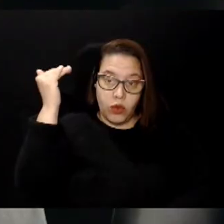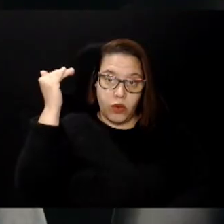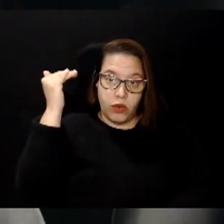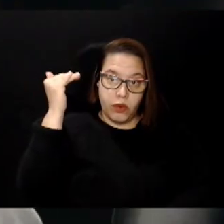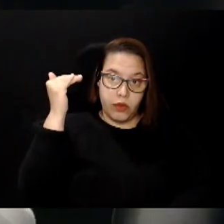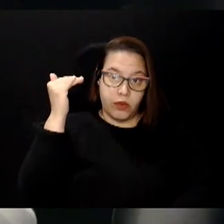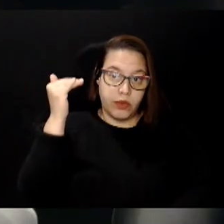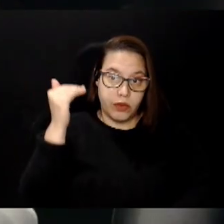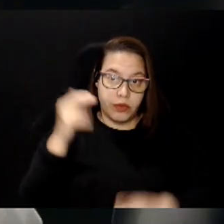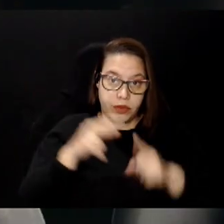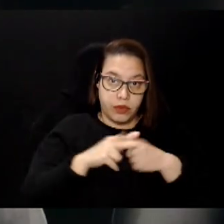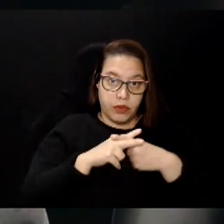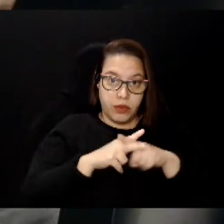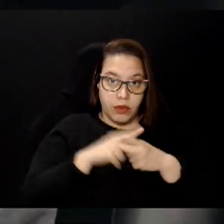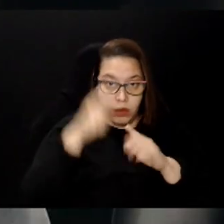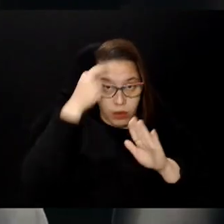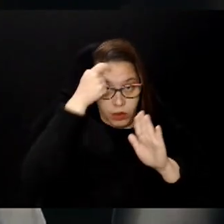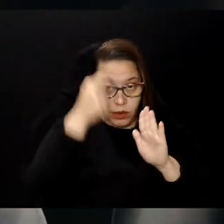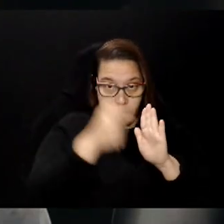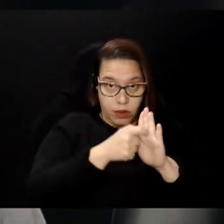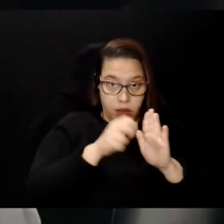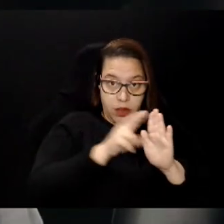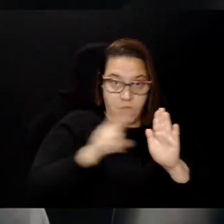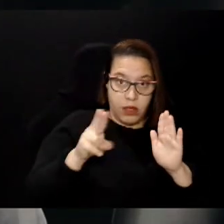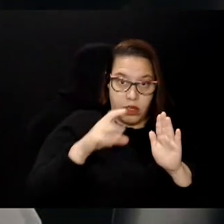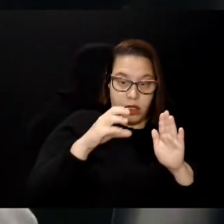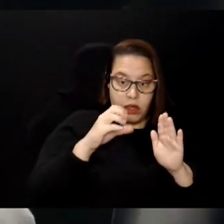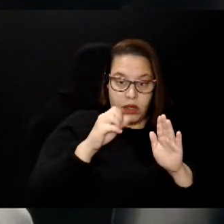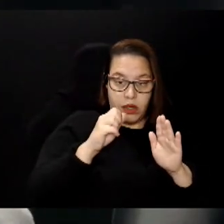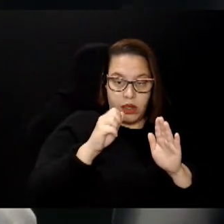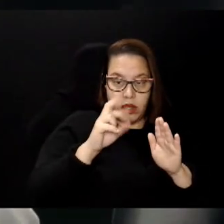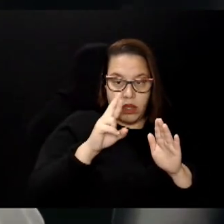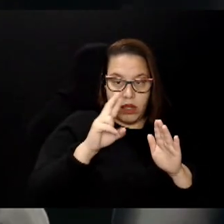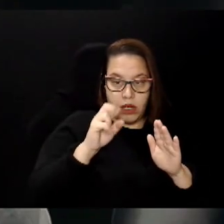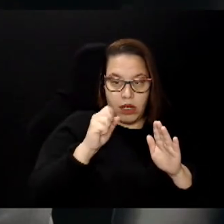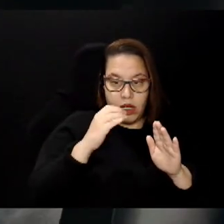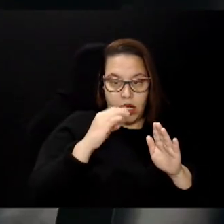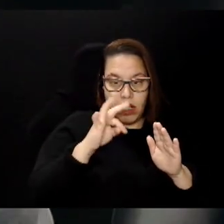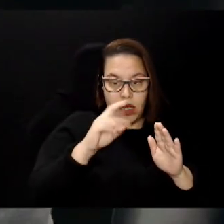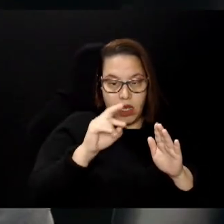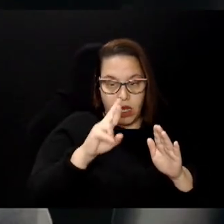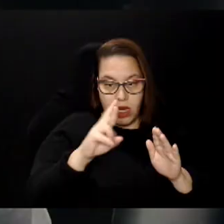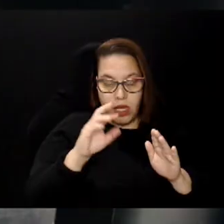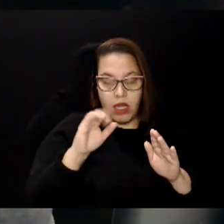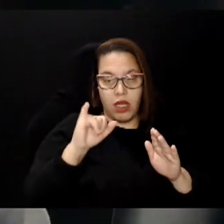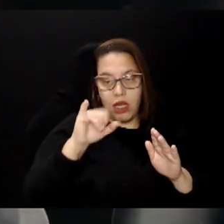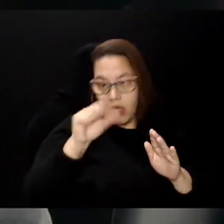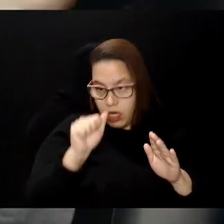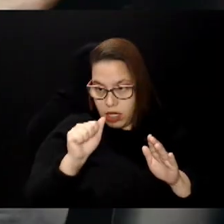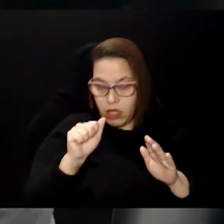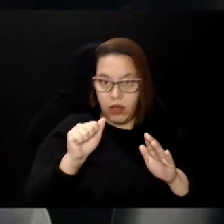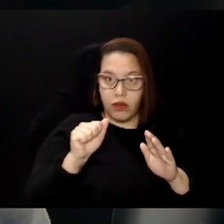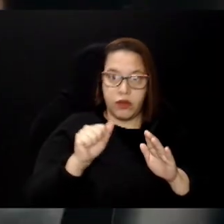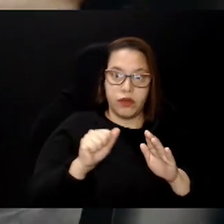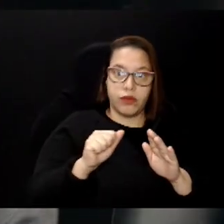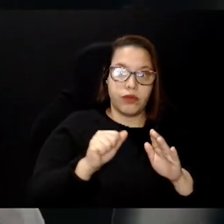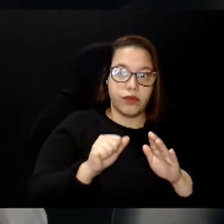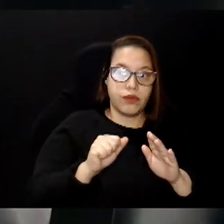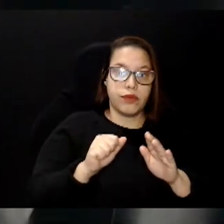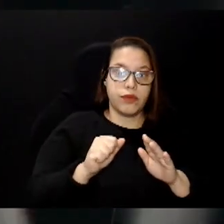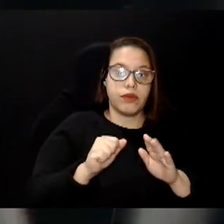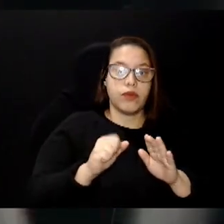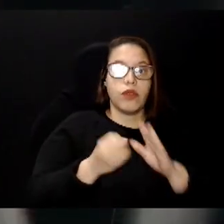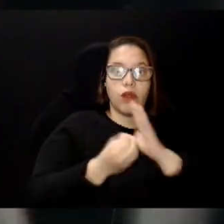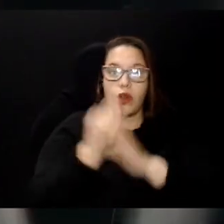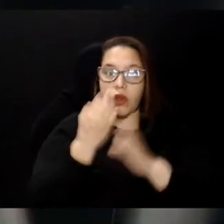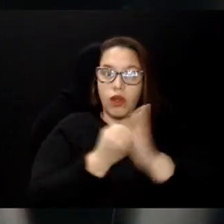inteligência artificial chamada Character AI. Depois vocês procuram, essa história é maravilhosa. É uma ferramenta que permite você criar avatares. Então você